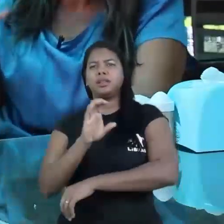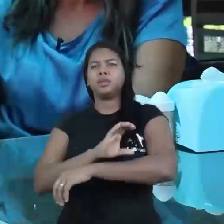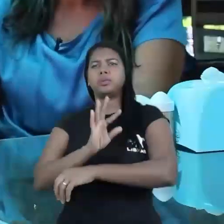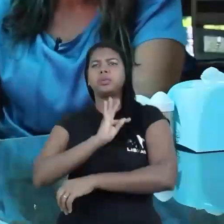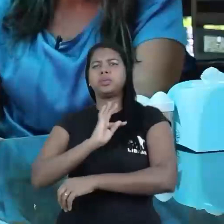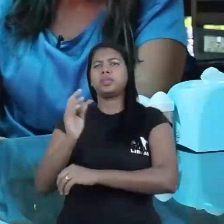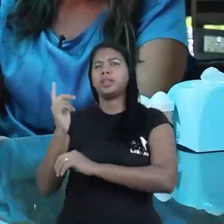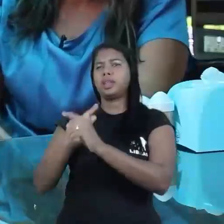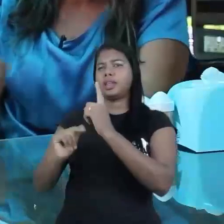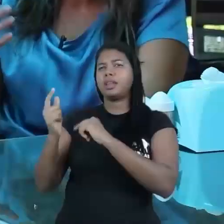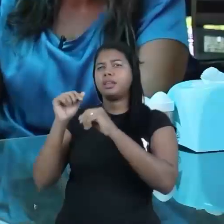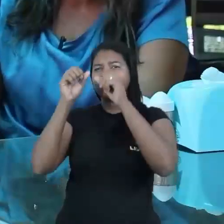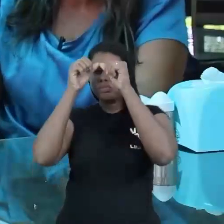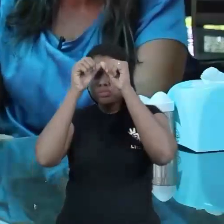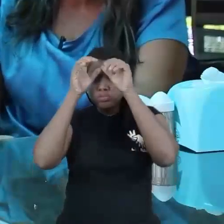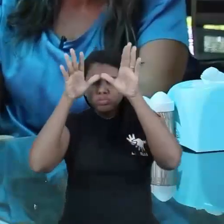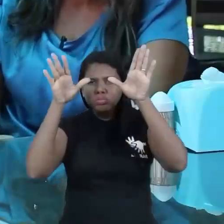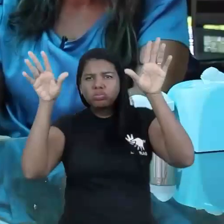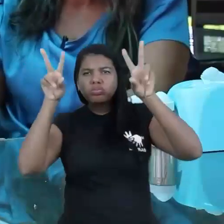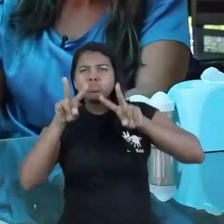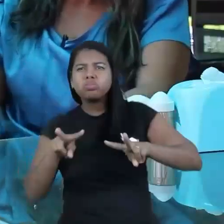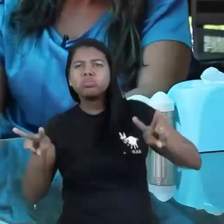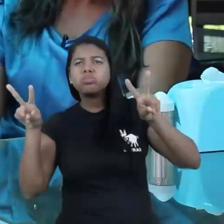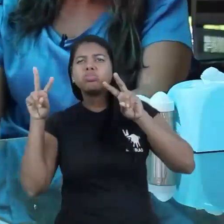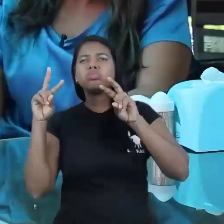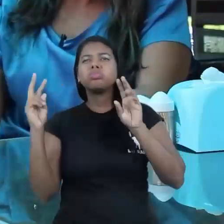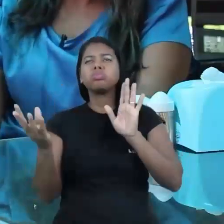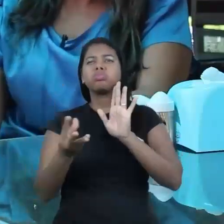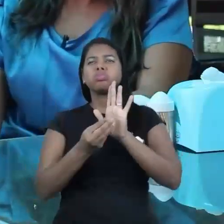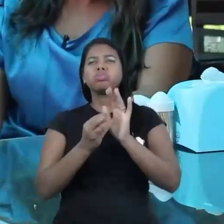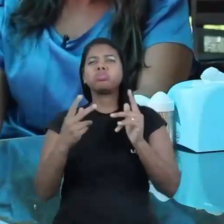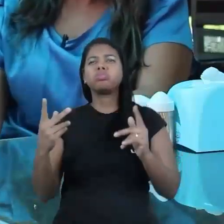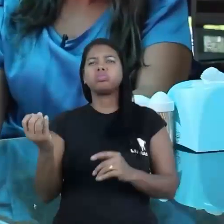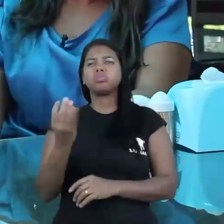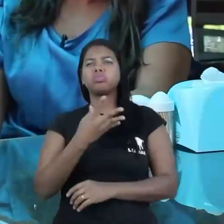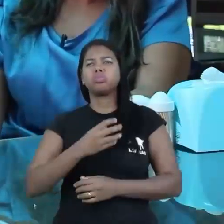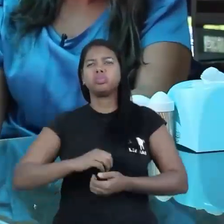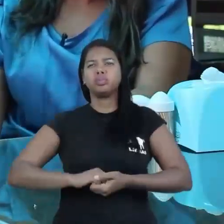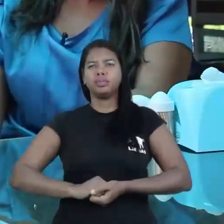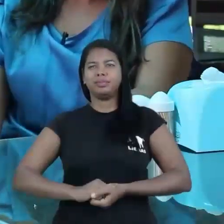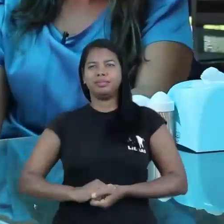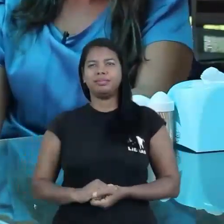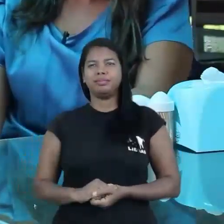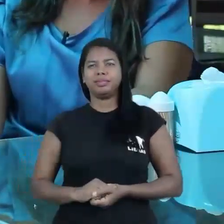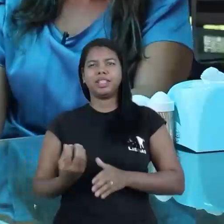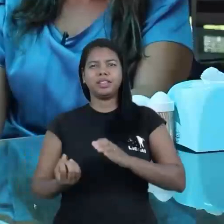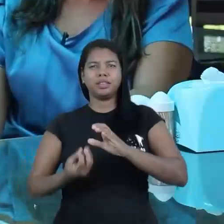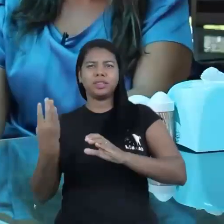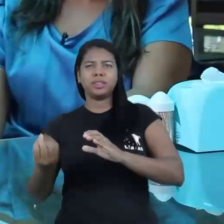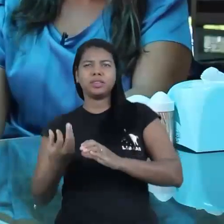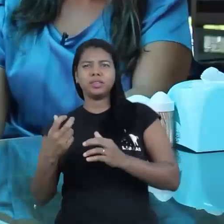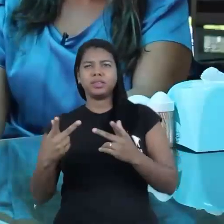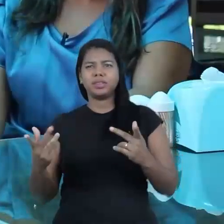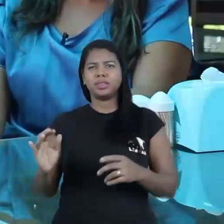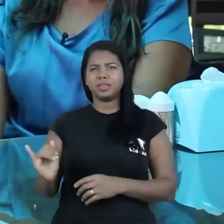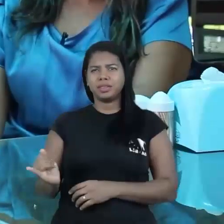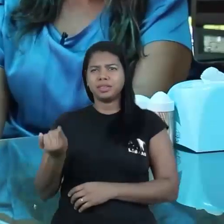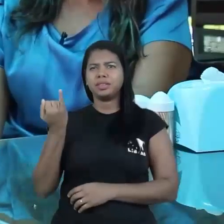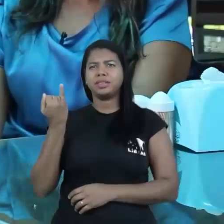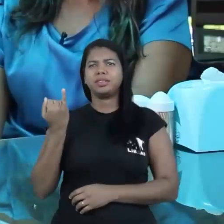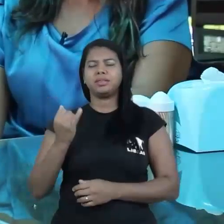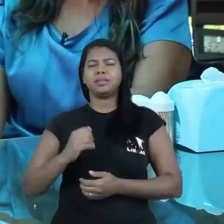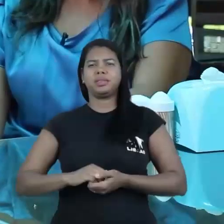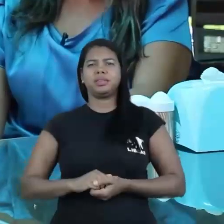você alargar a visão, aí implementar coisas novas, né? Aí foi onde surgiu várias oportunidades. Por exemplo, a